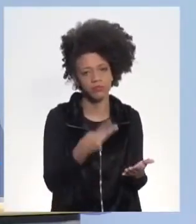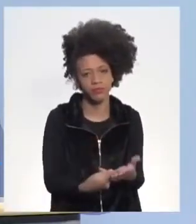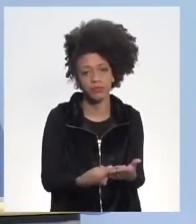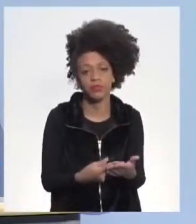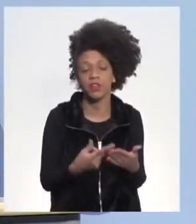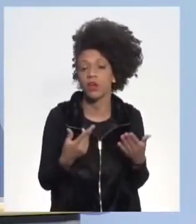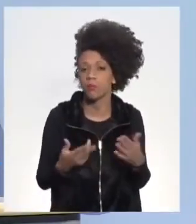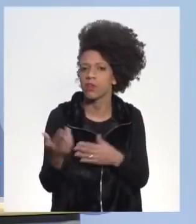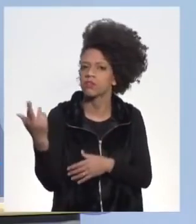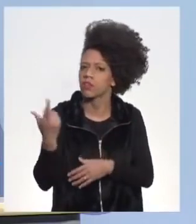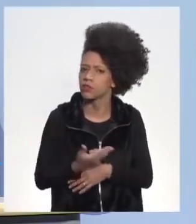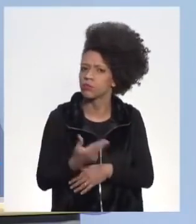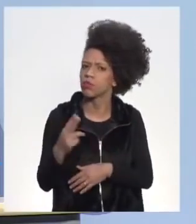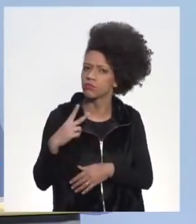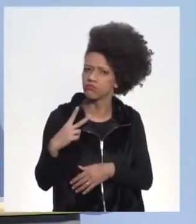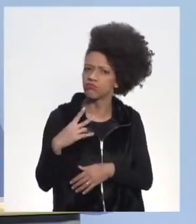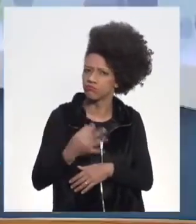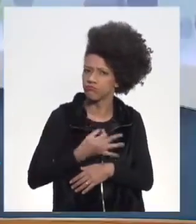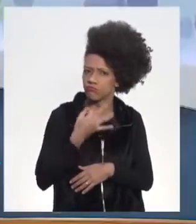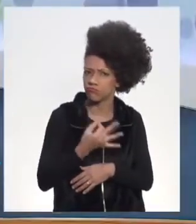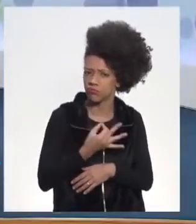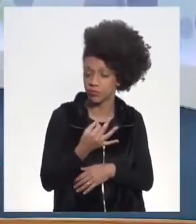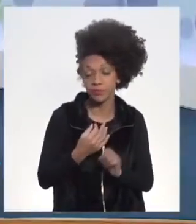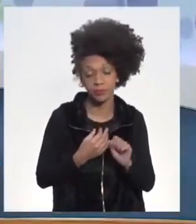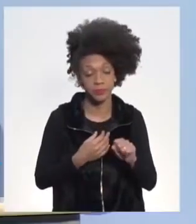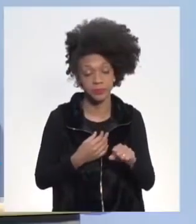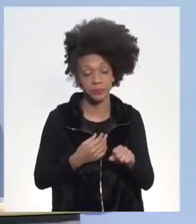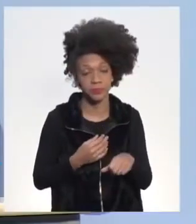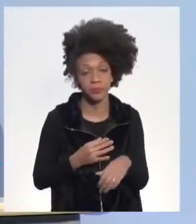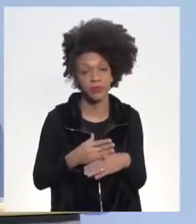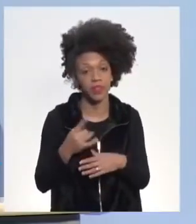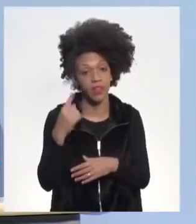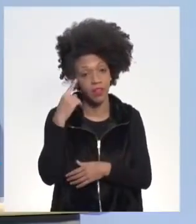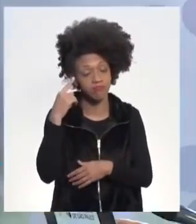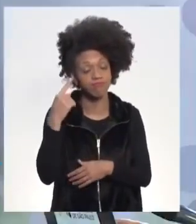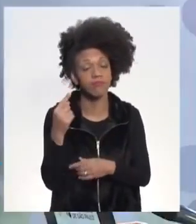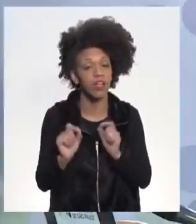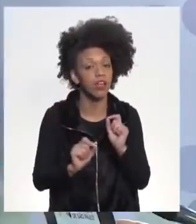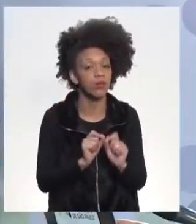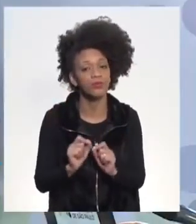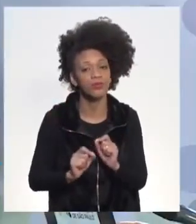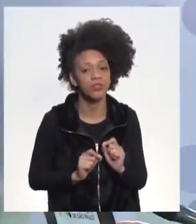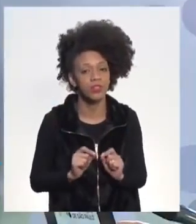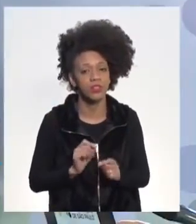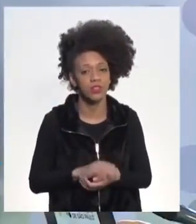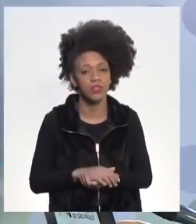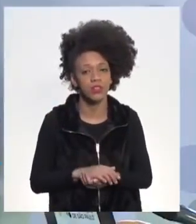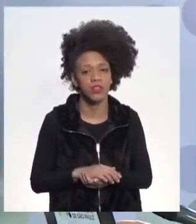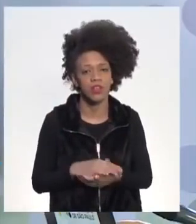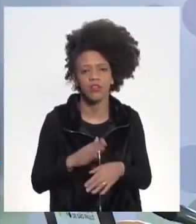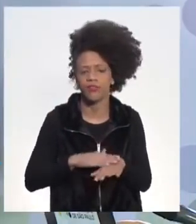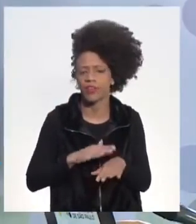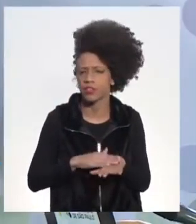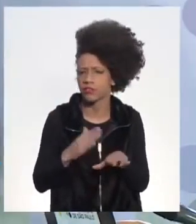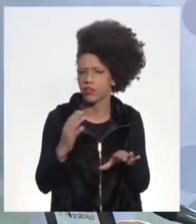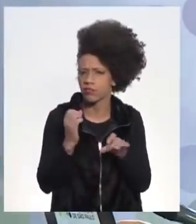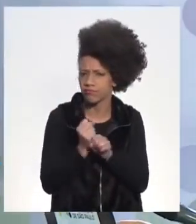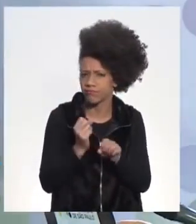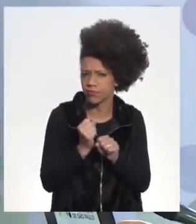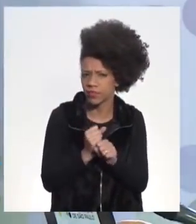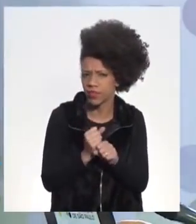é uma resposta bem pessoal, né? Exato. E a ideia era mais vocês fazerem o cálculo para